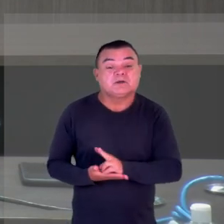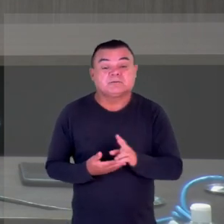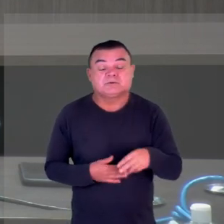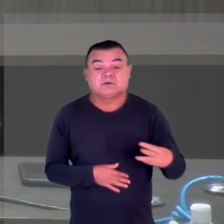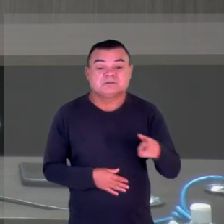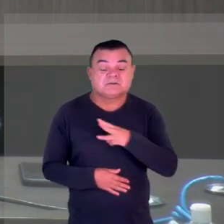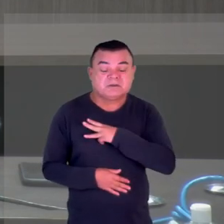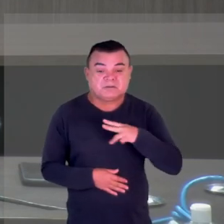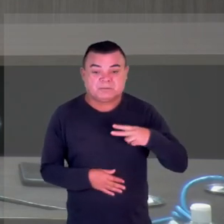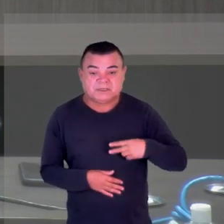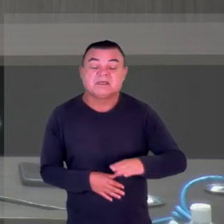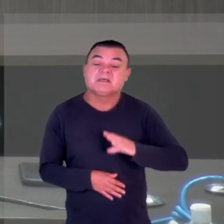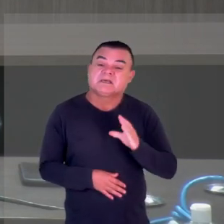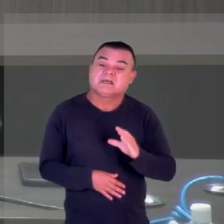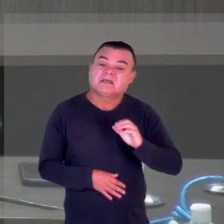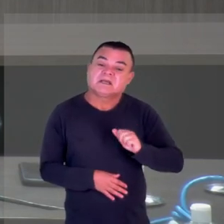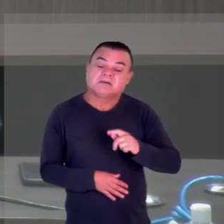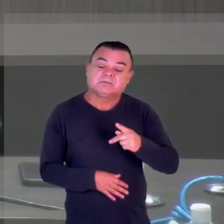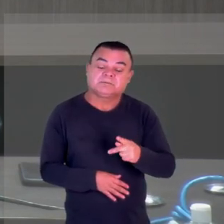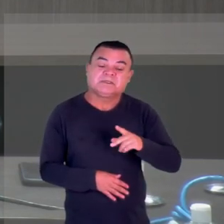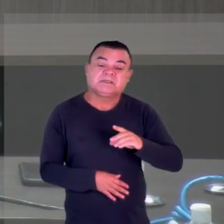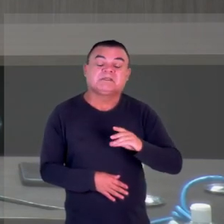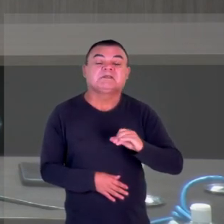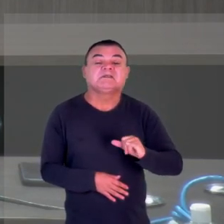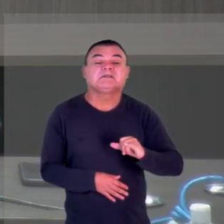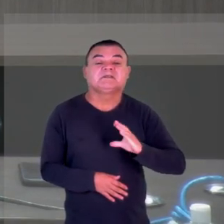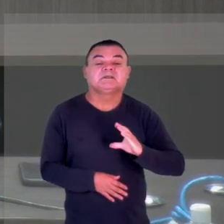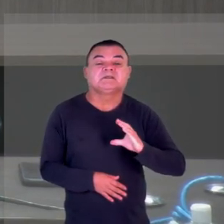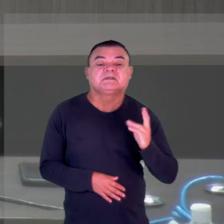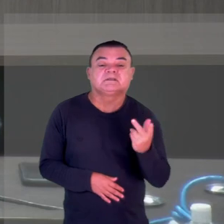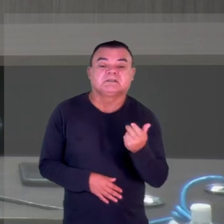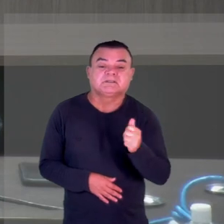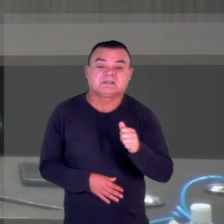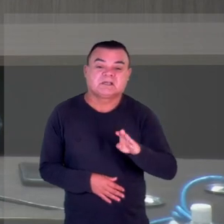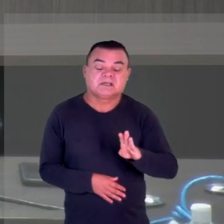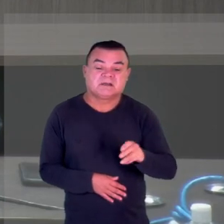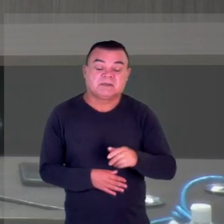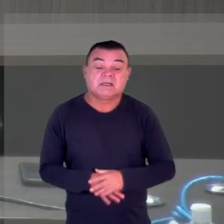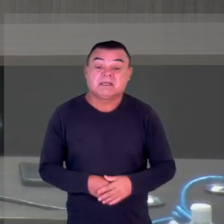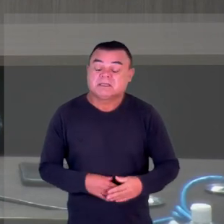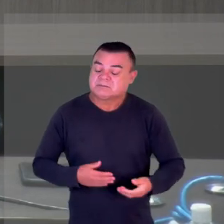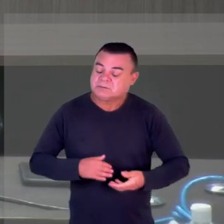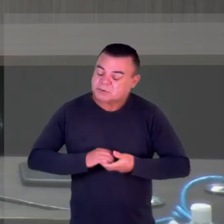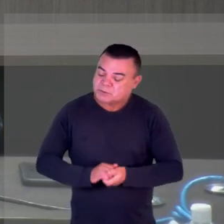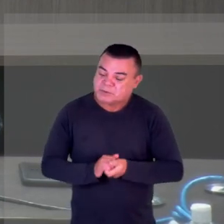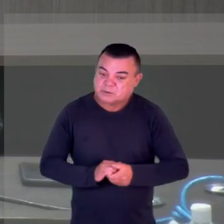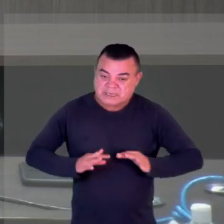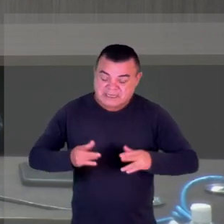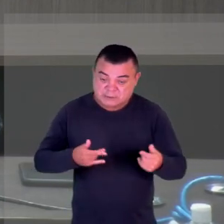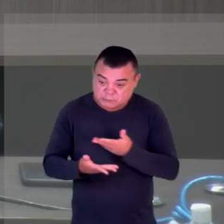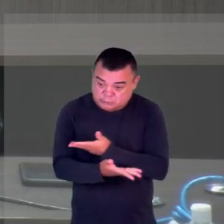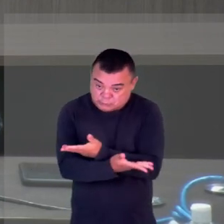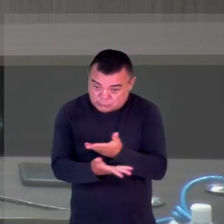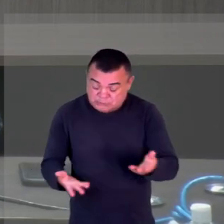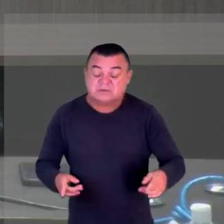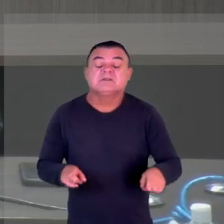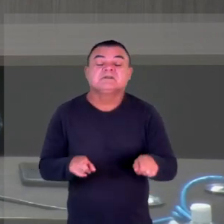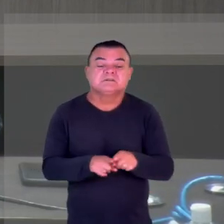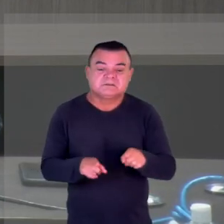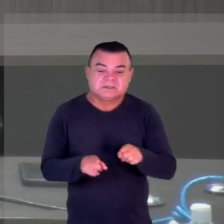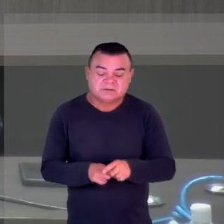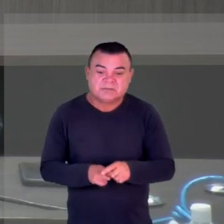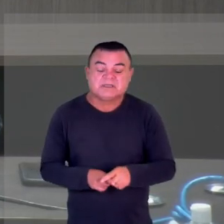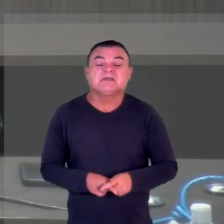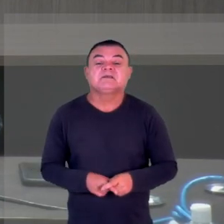cumprimento todas e todos os demais membros desta mesa e que nos assistem também no modo virtual todo o